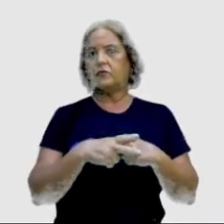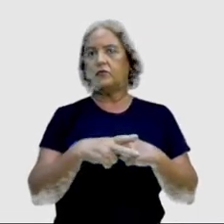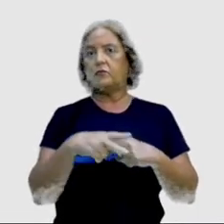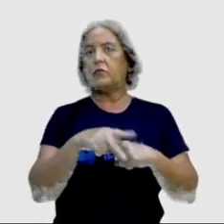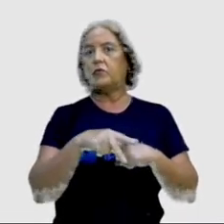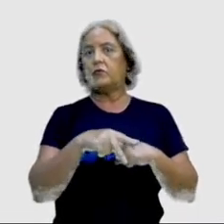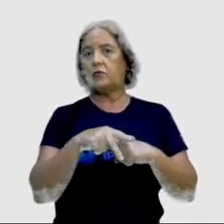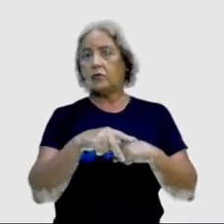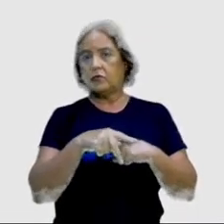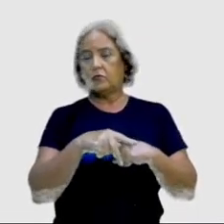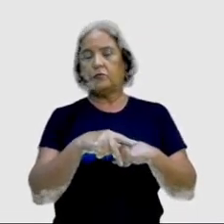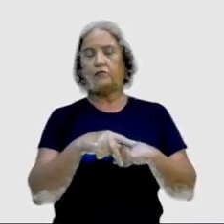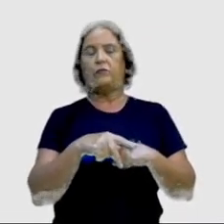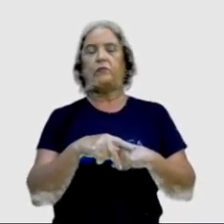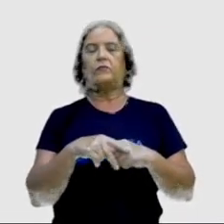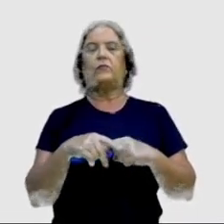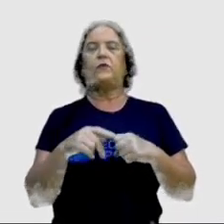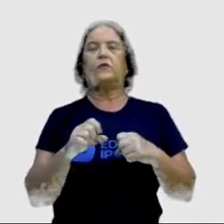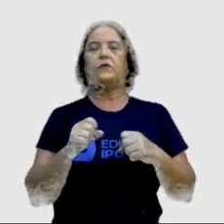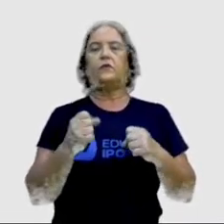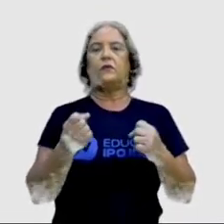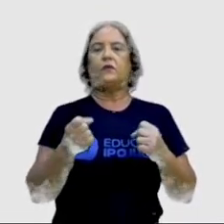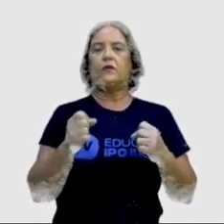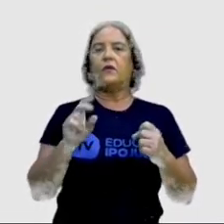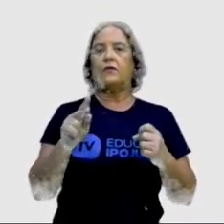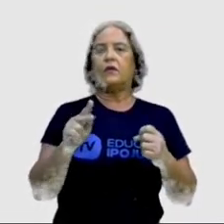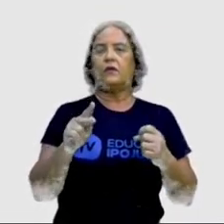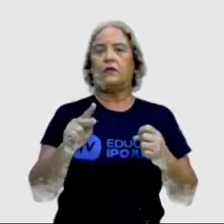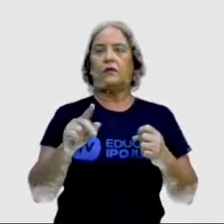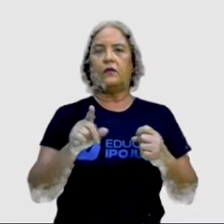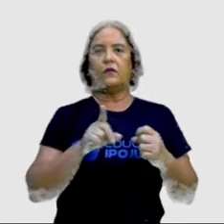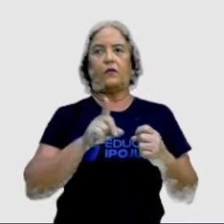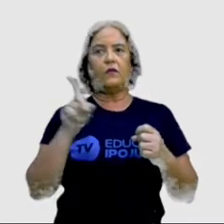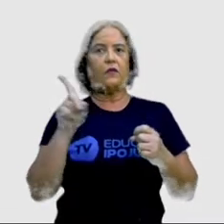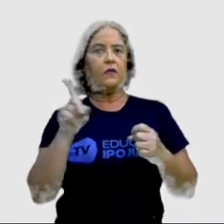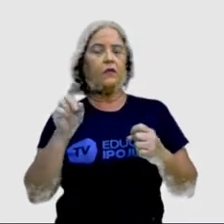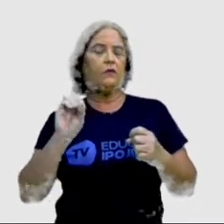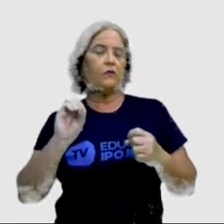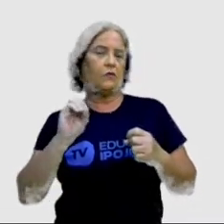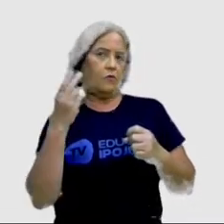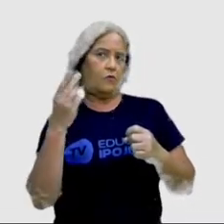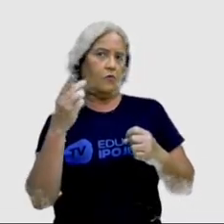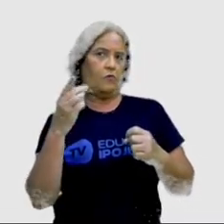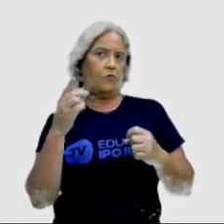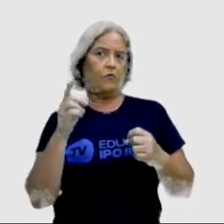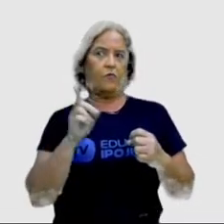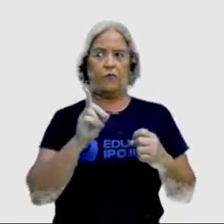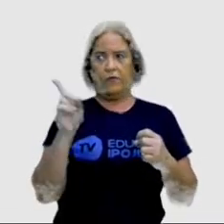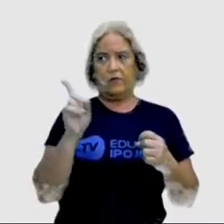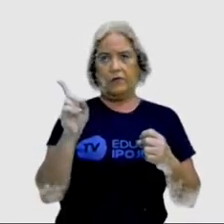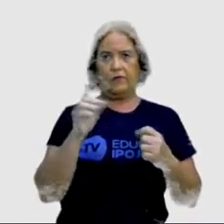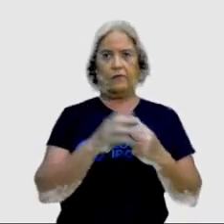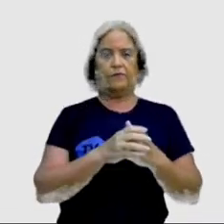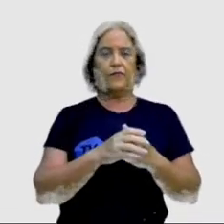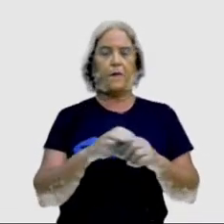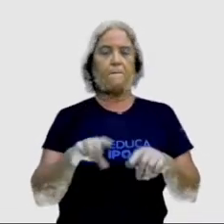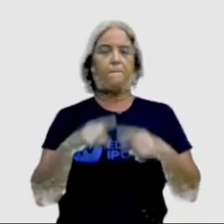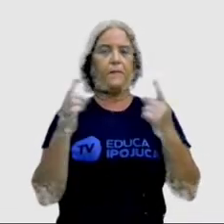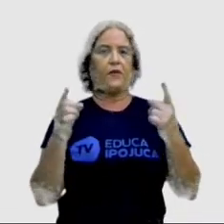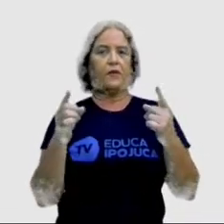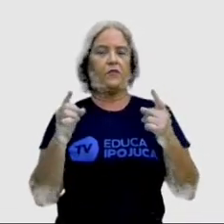it eu vou traduzir como ele ou ela, mas ele será utilizado apenas em